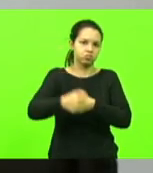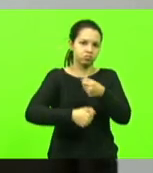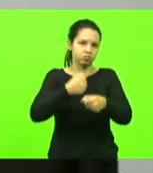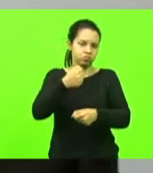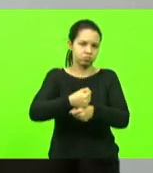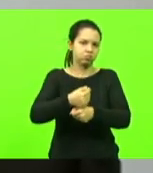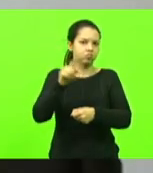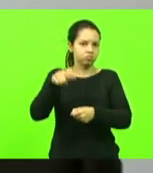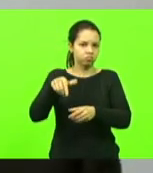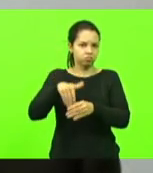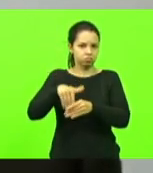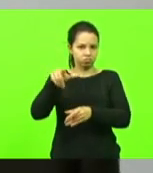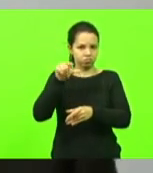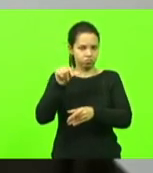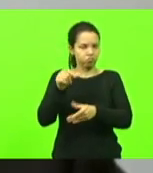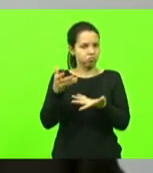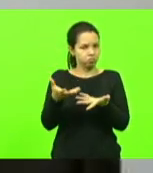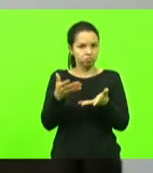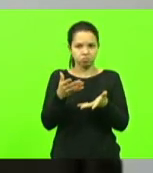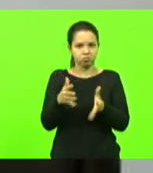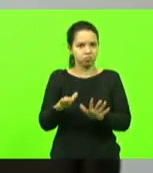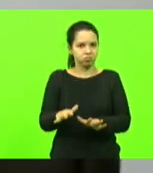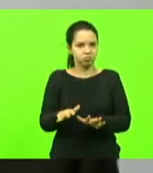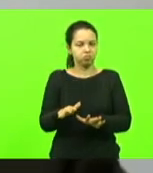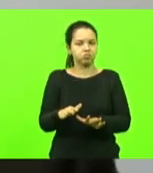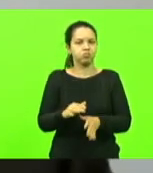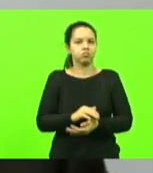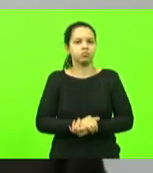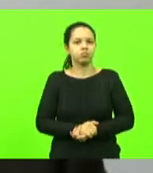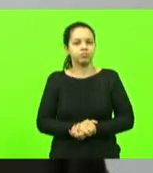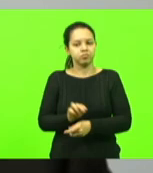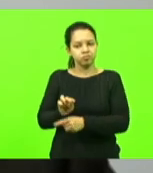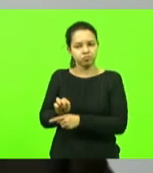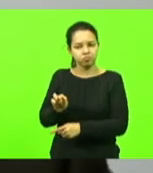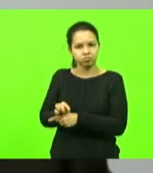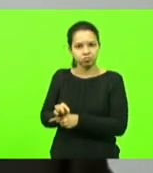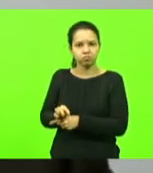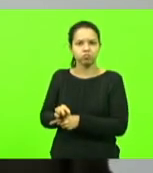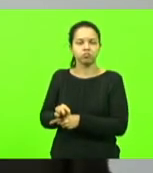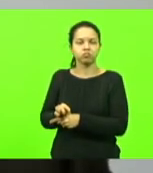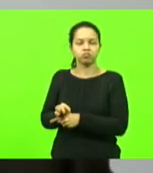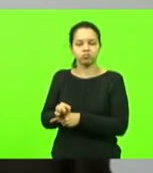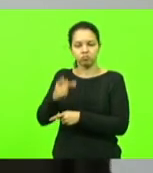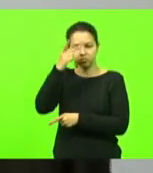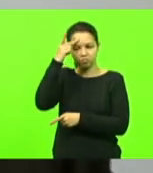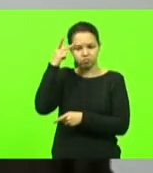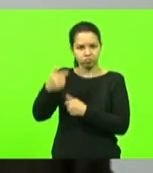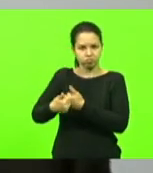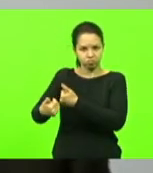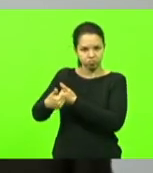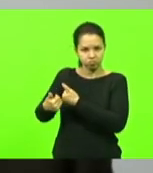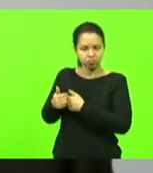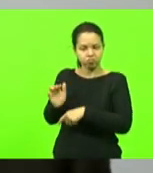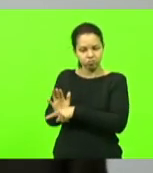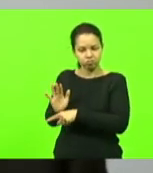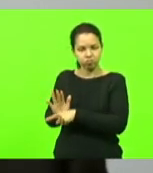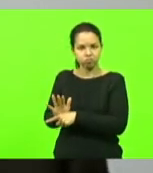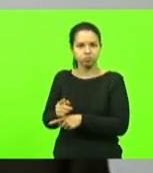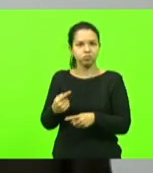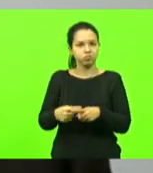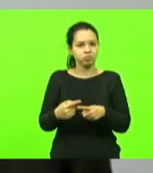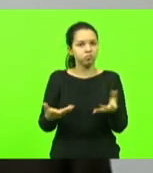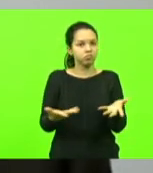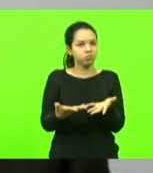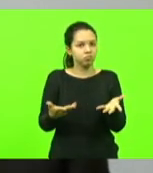eleição, não seja assim, para apadrinhar os próximos. Porque o que nós estamos vendo hoje é uma fortuna